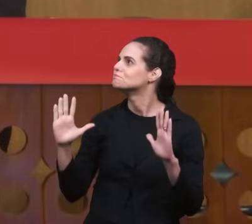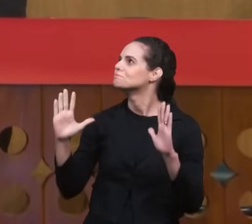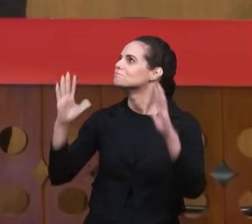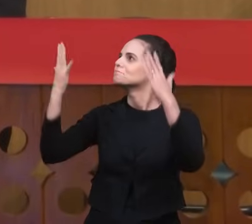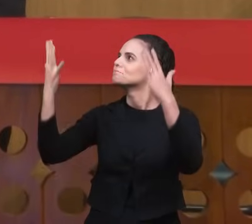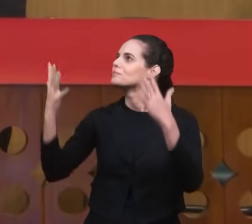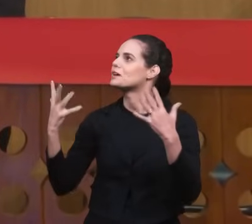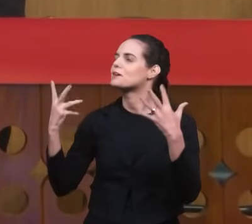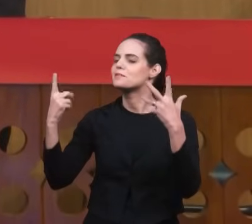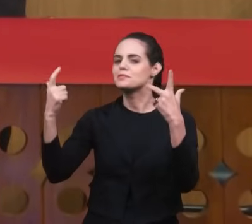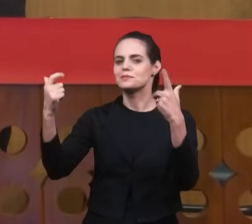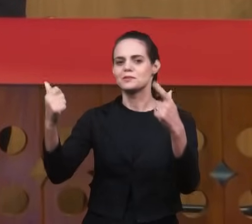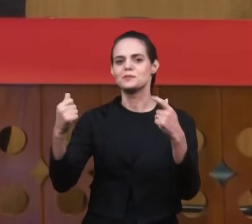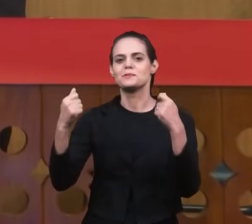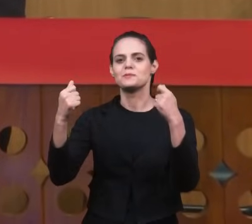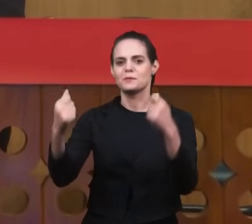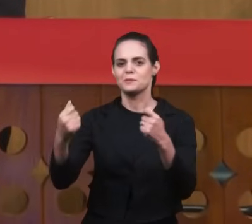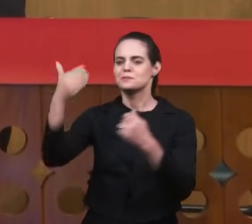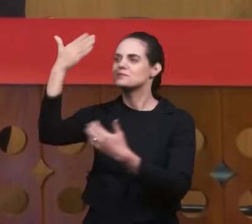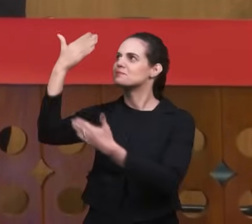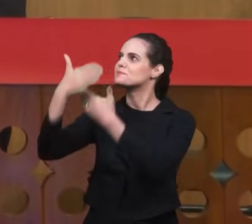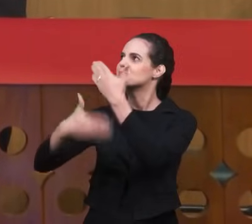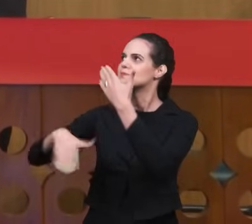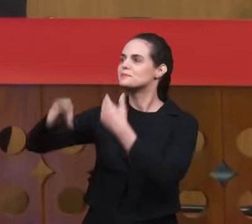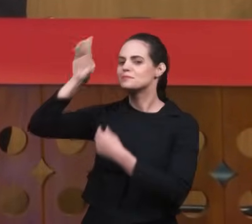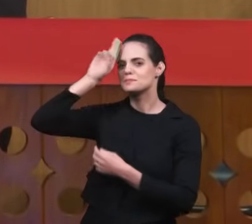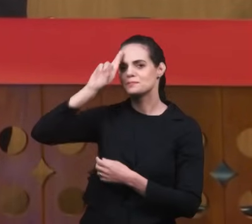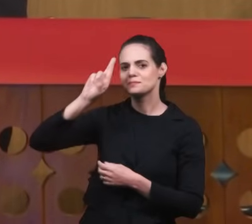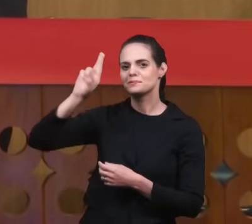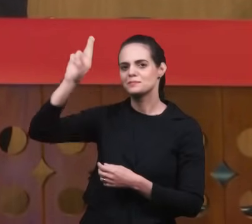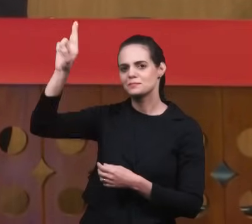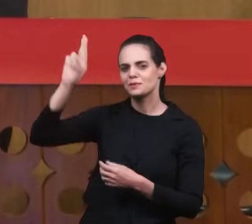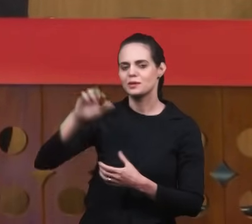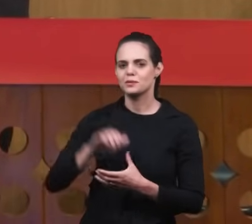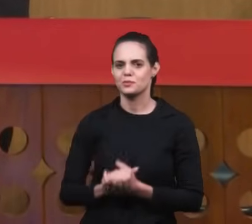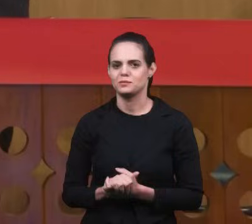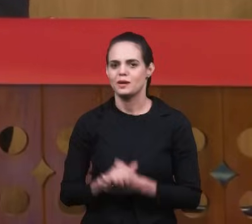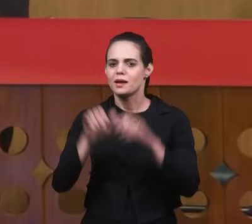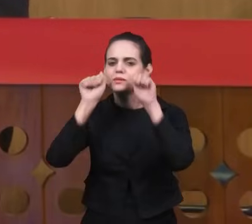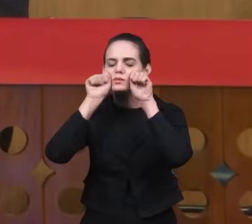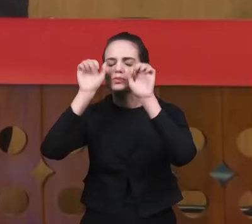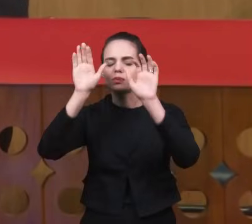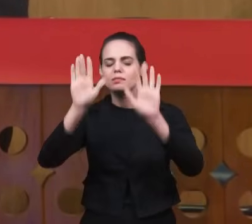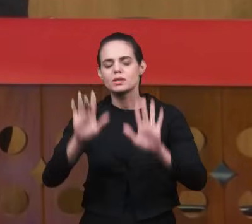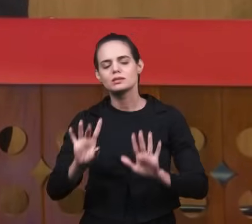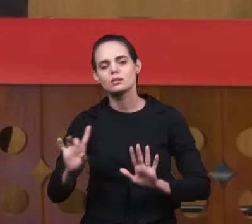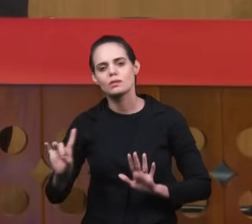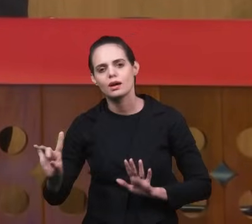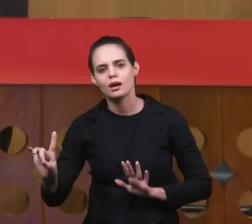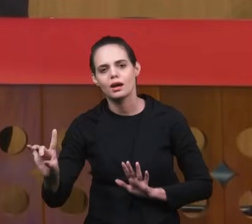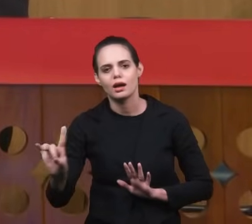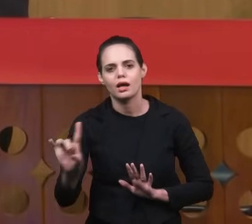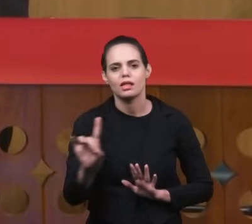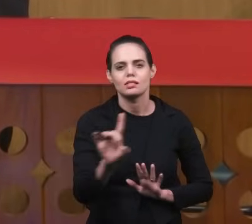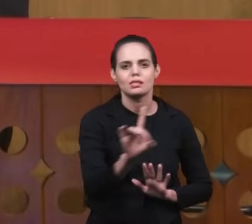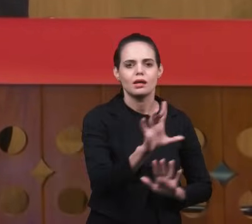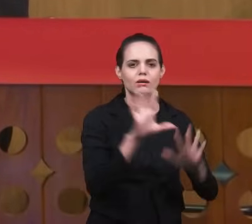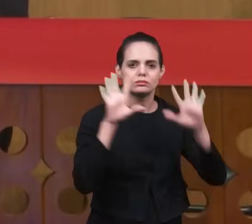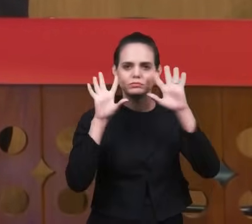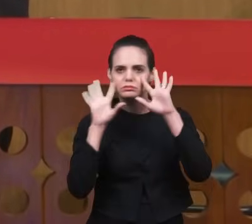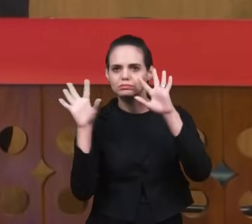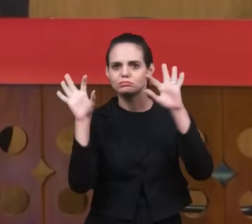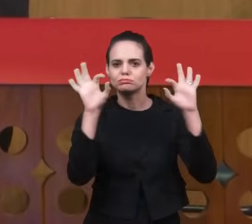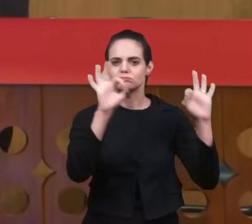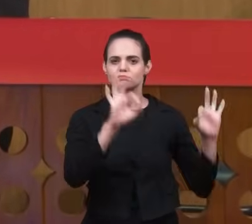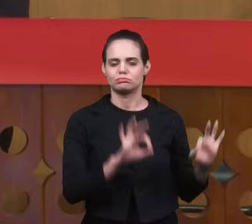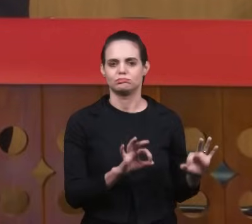na Tua presença e pedimos a Tua bênção sobre cada um que ouviu a tua palavra, que participou desse evento nesta manhã,